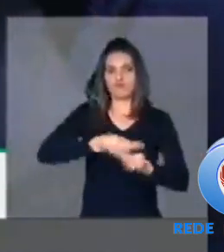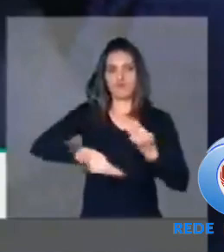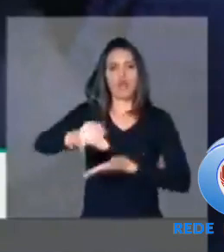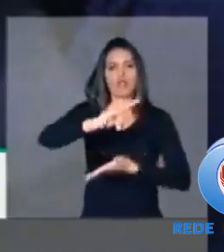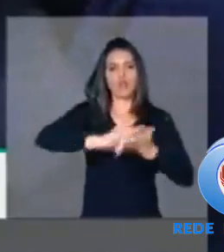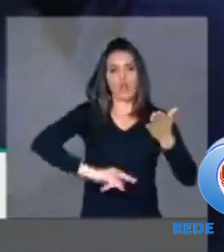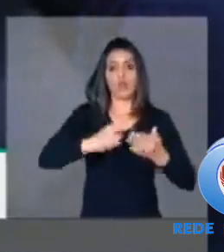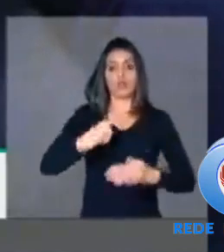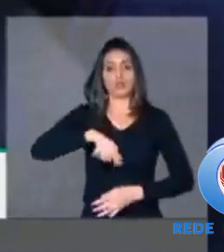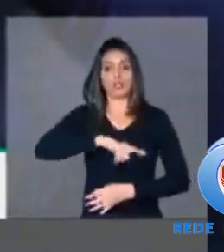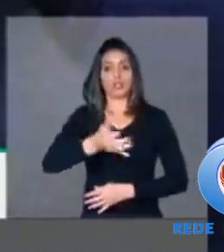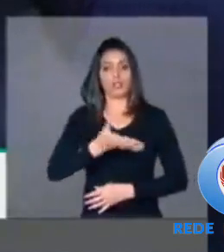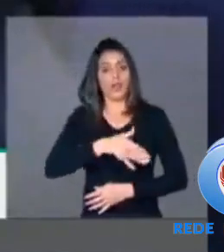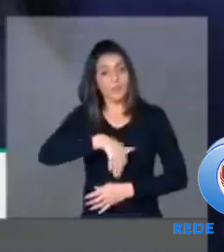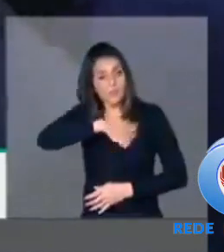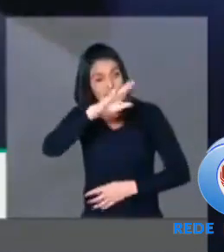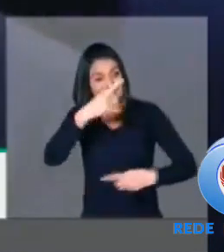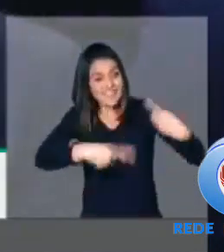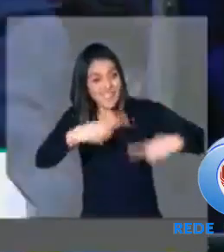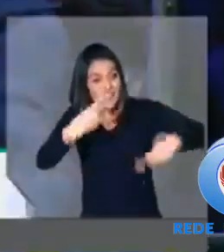mais debate e votamos não.